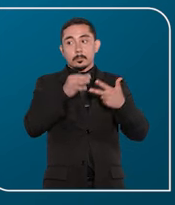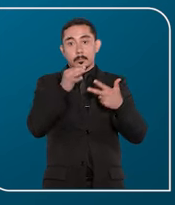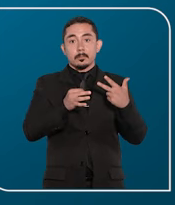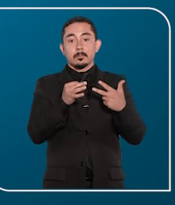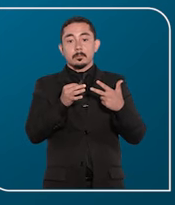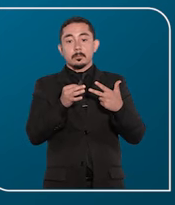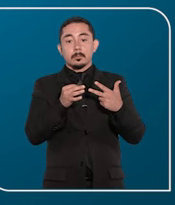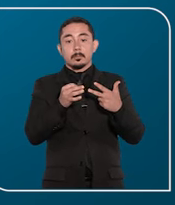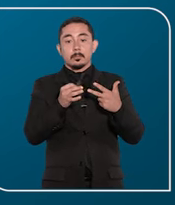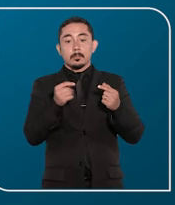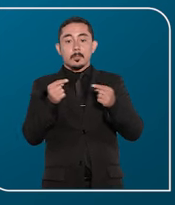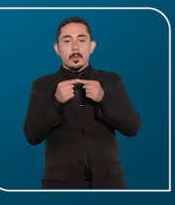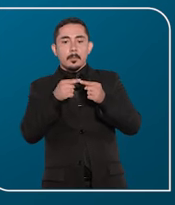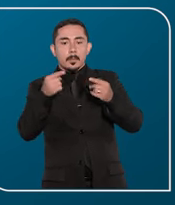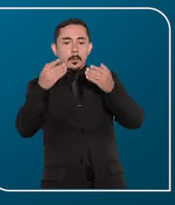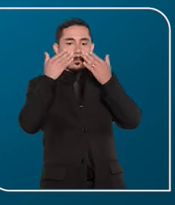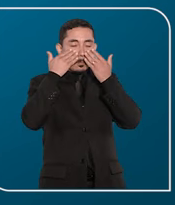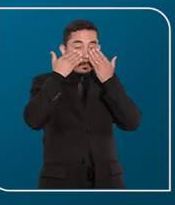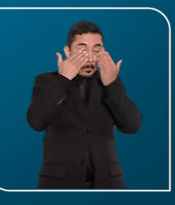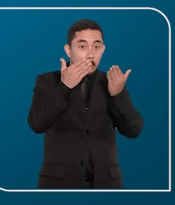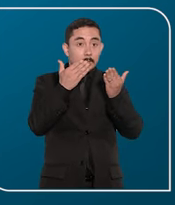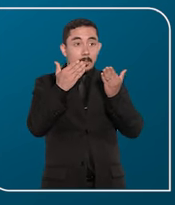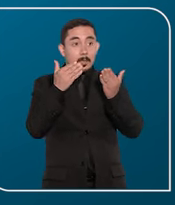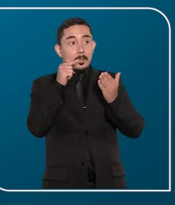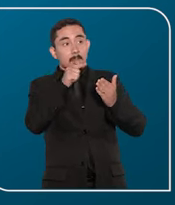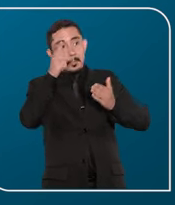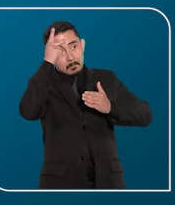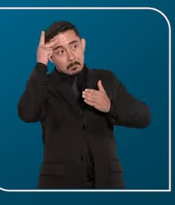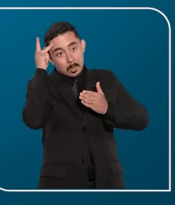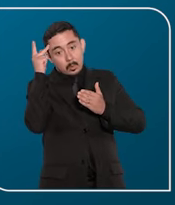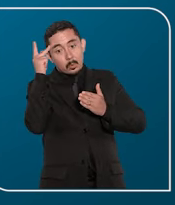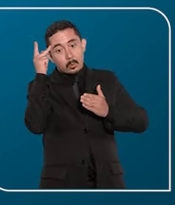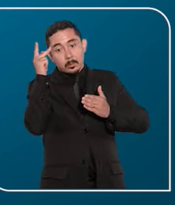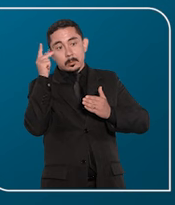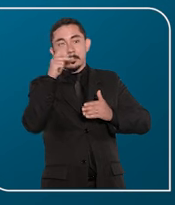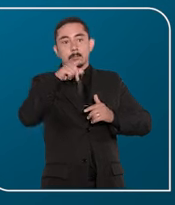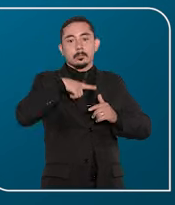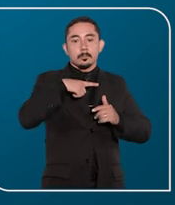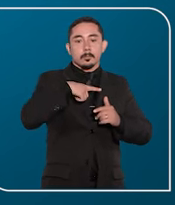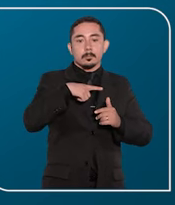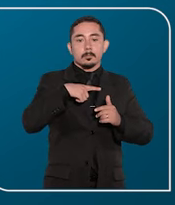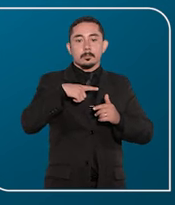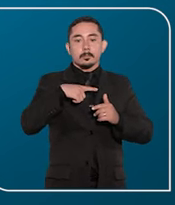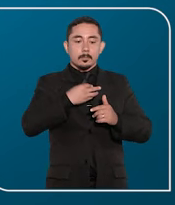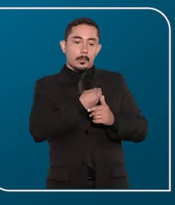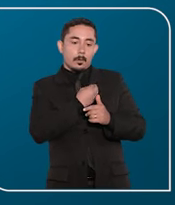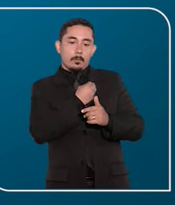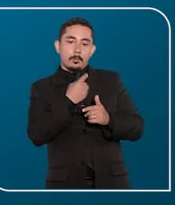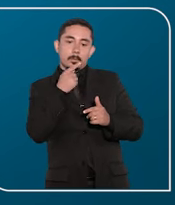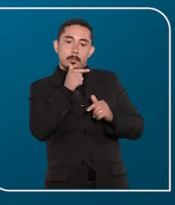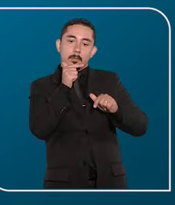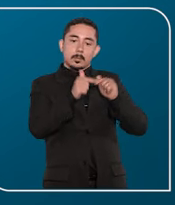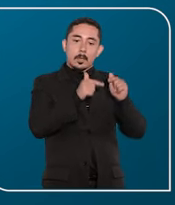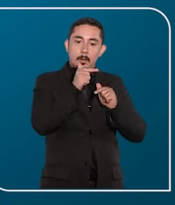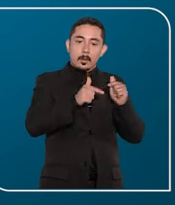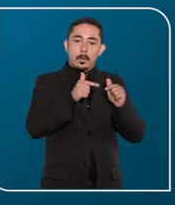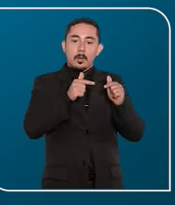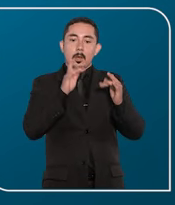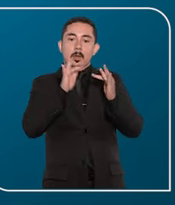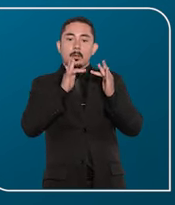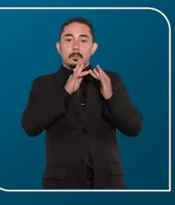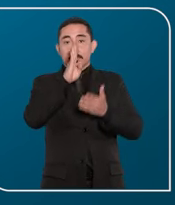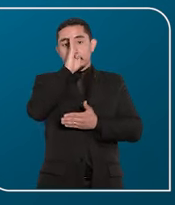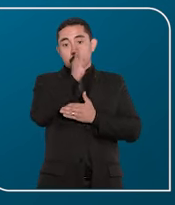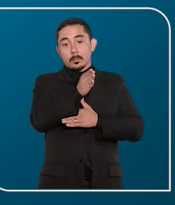trazer essa visão de pessoas que tiveram na sua vida profissional esse contato direto, não